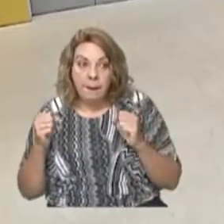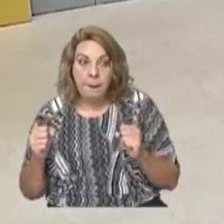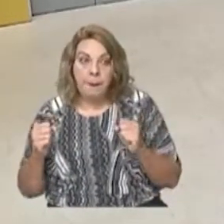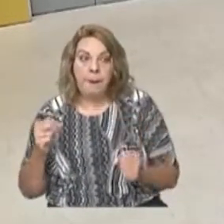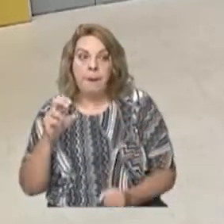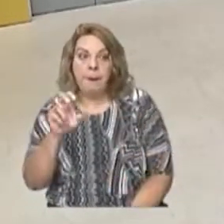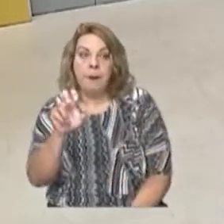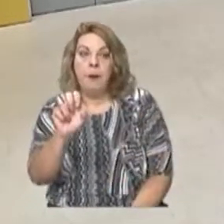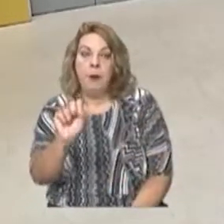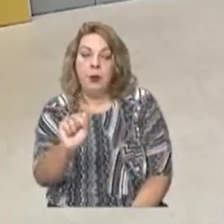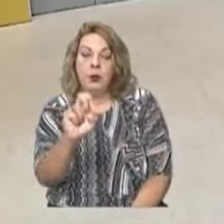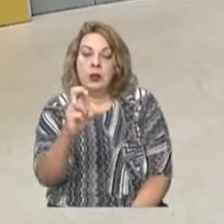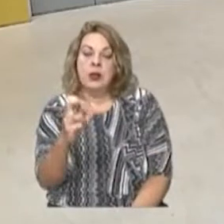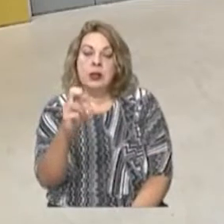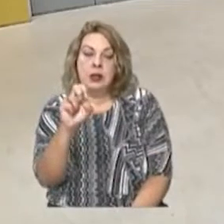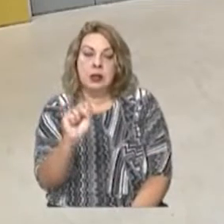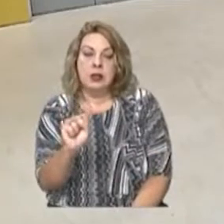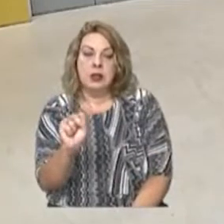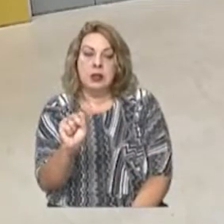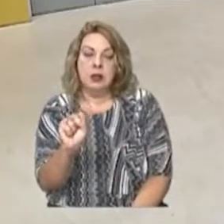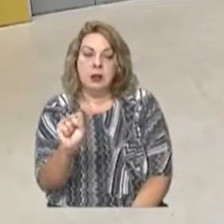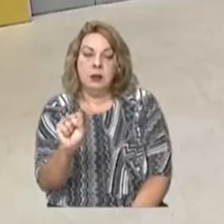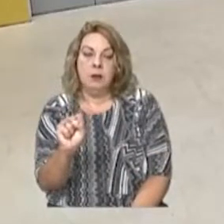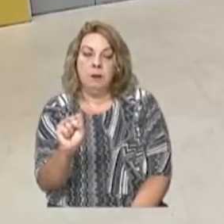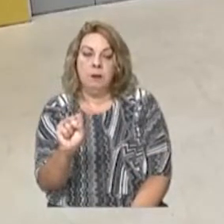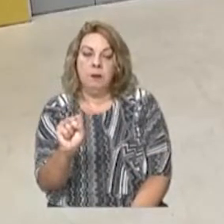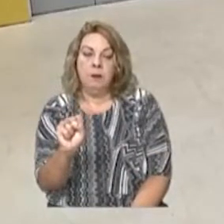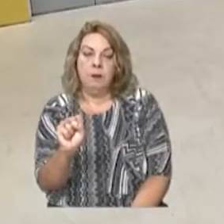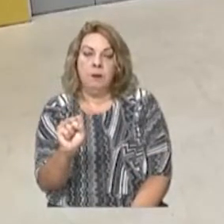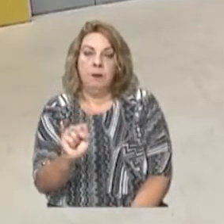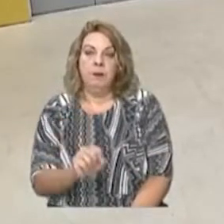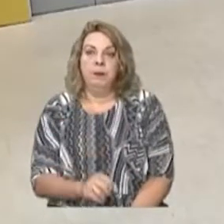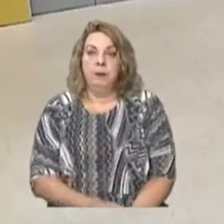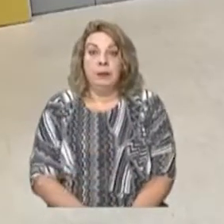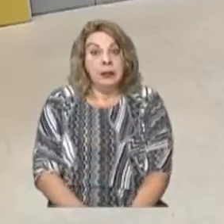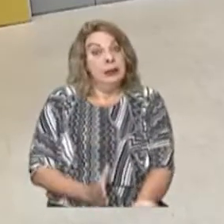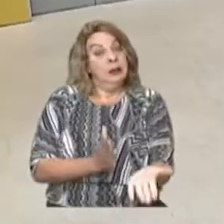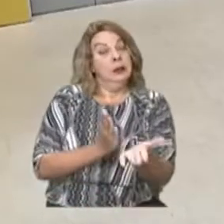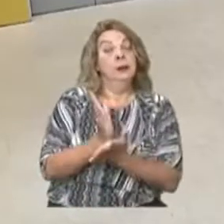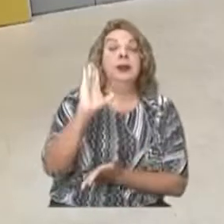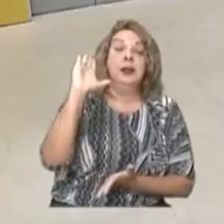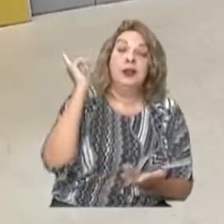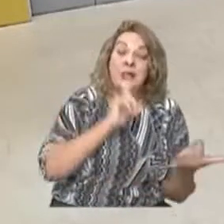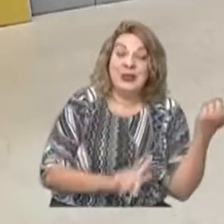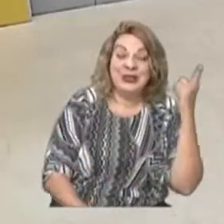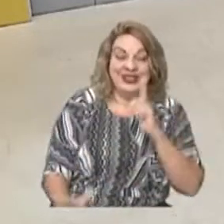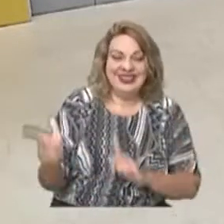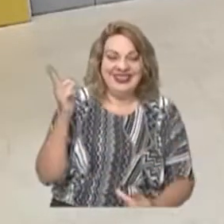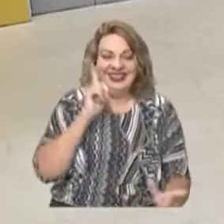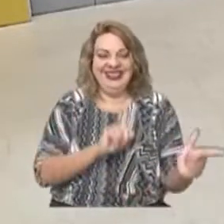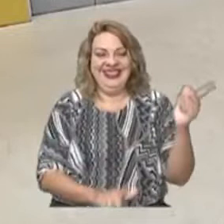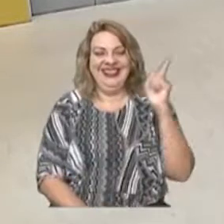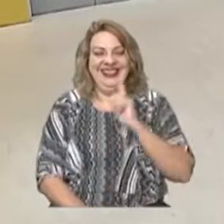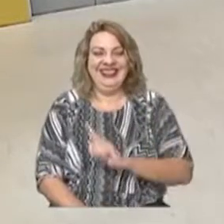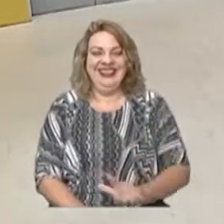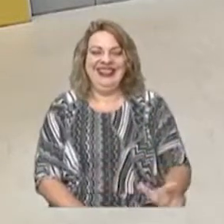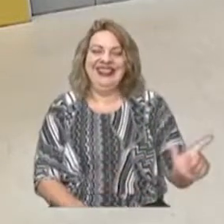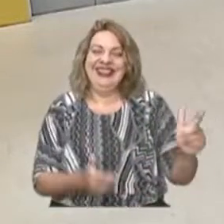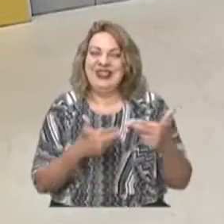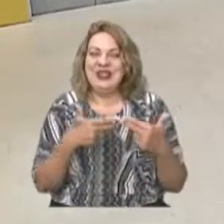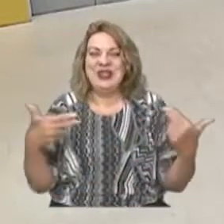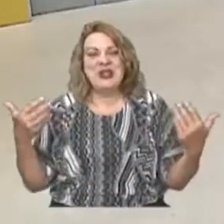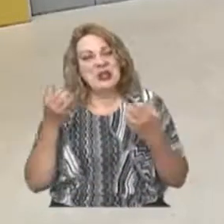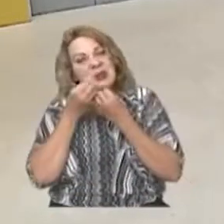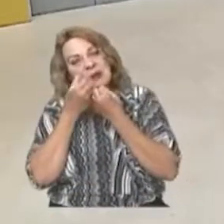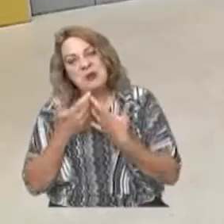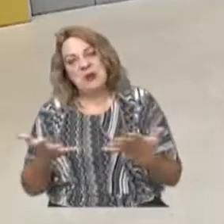agora. 58, marque aí no seu título 58. E decidiu! Coisa boa,